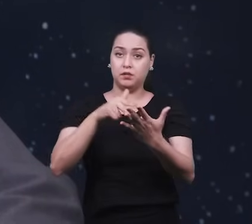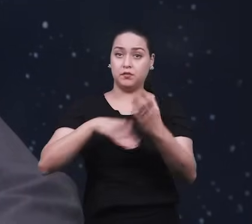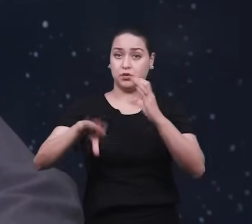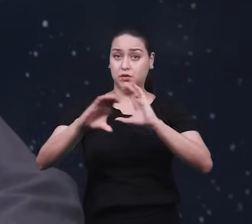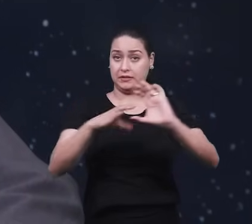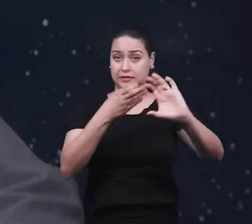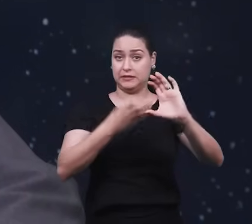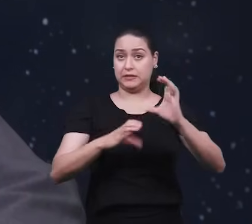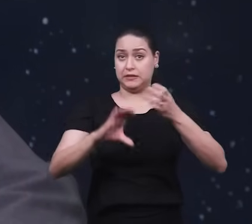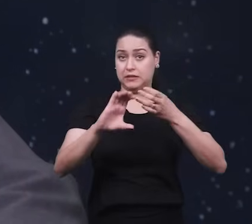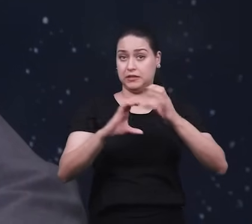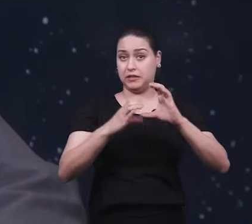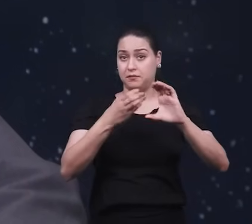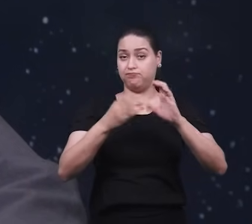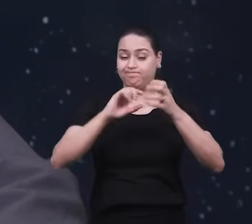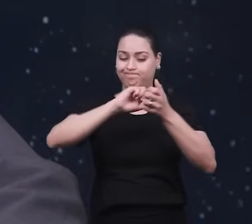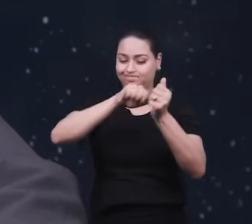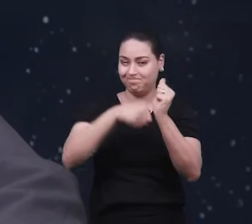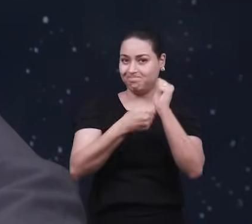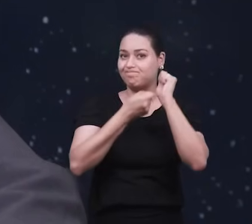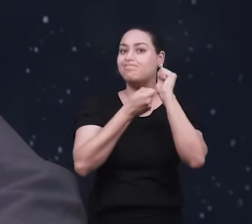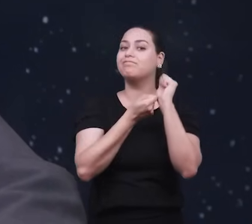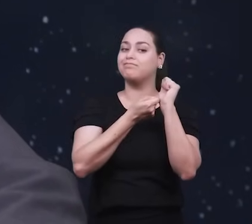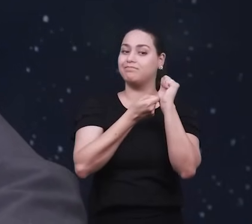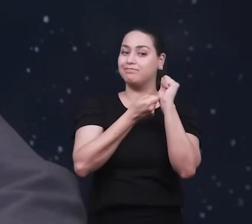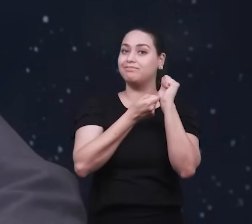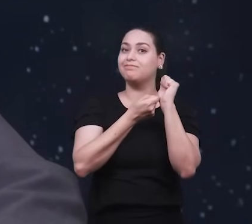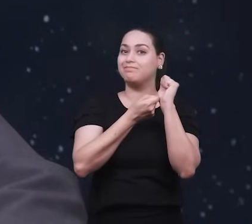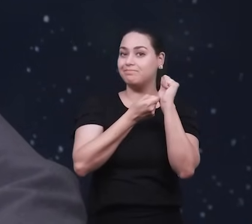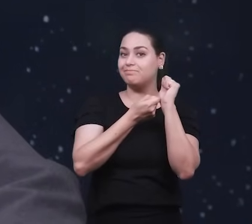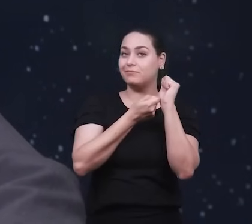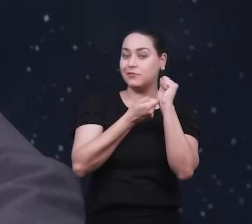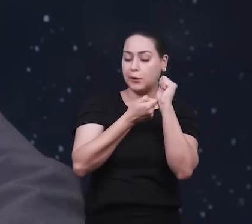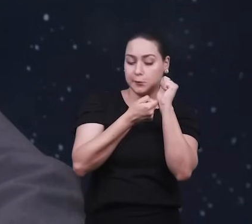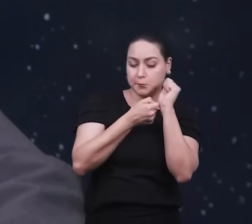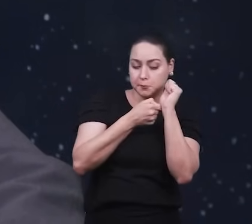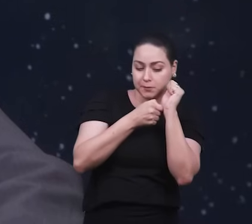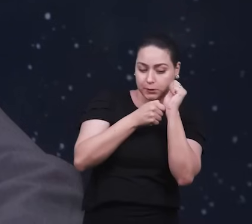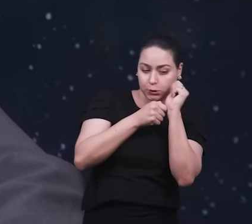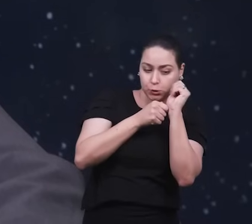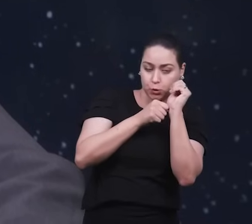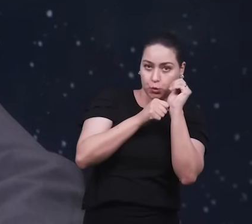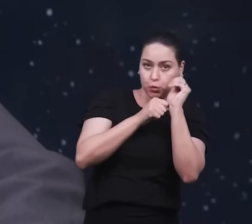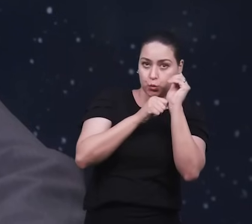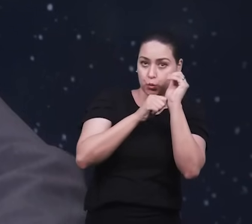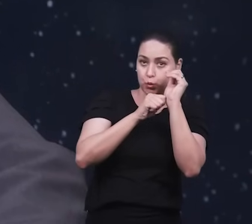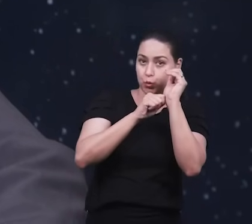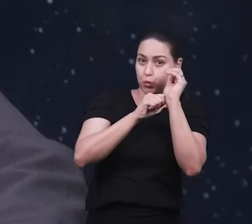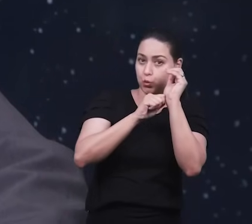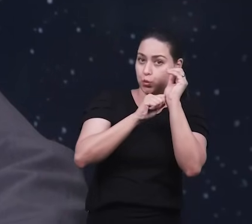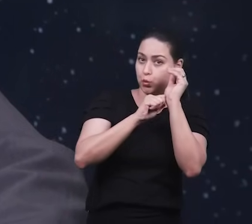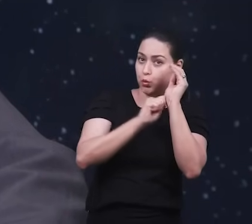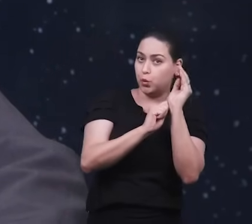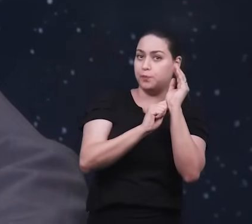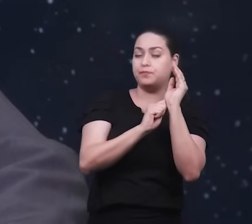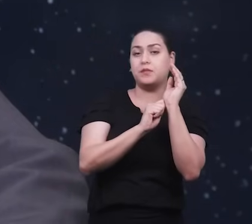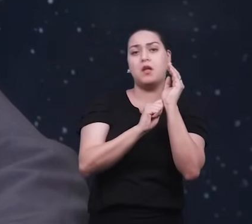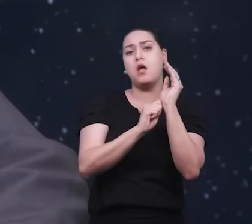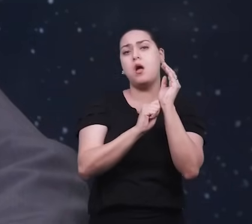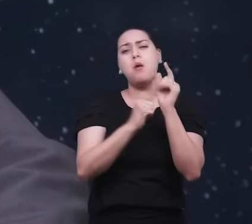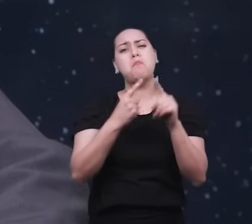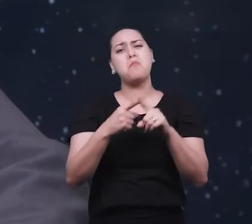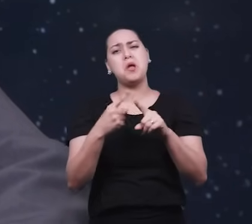Cantares, ele é um mistério. Um mistério que está se descortinando para nós. Não porque